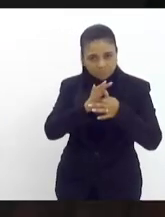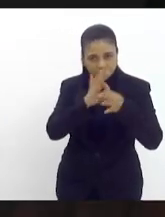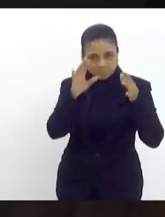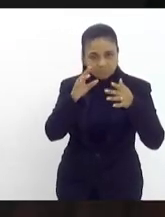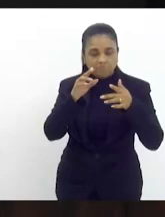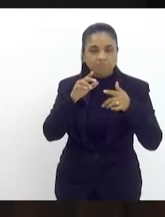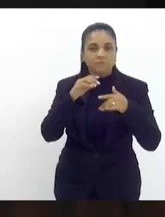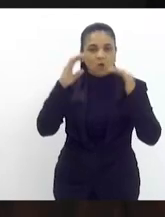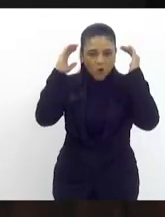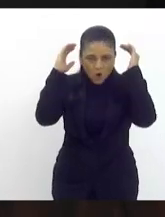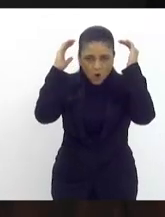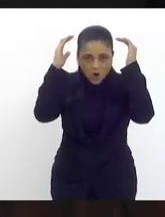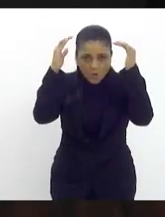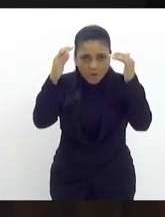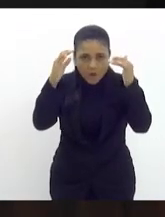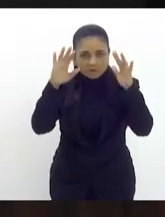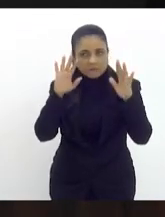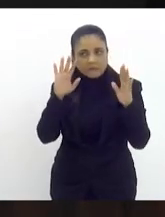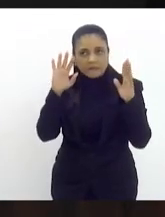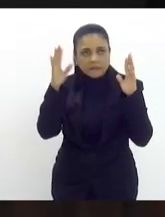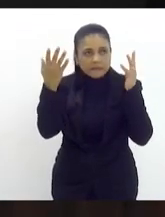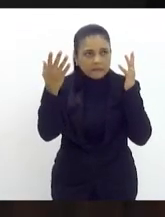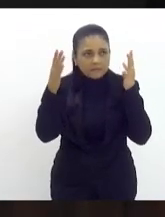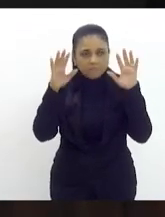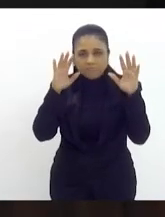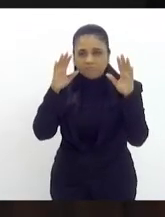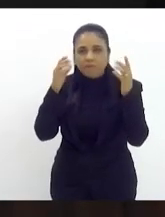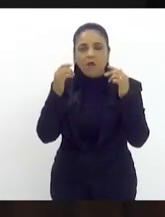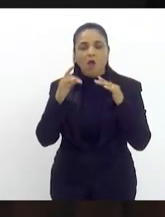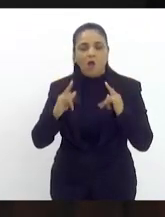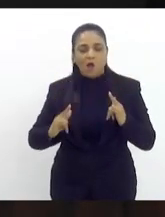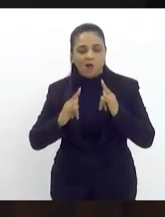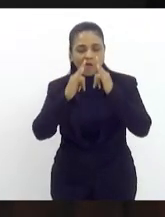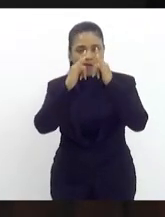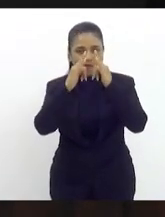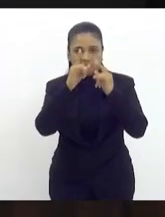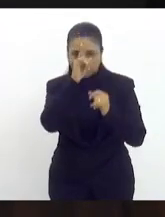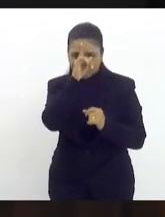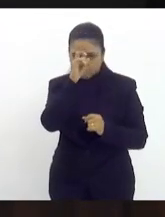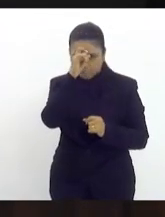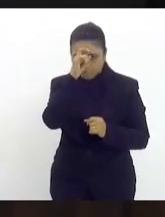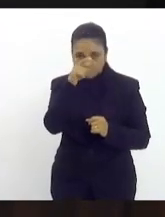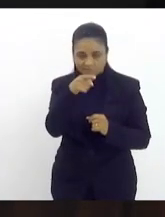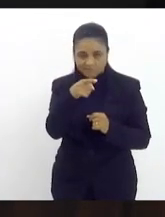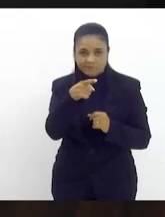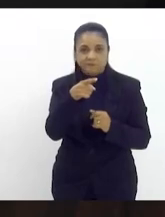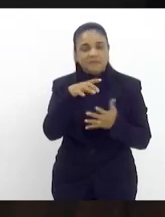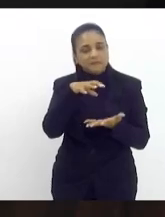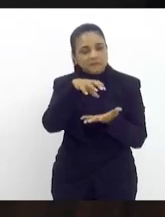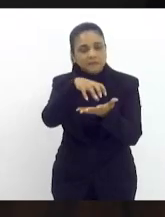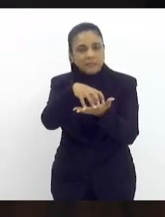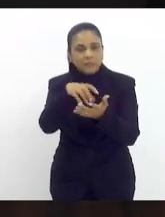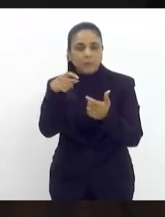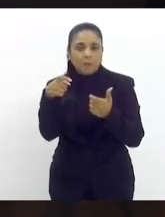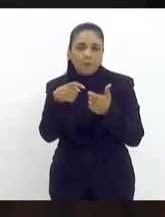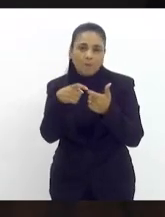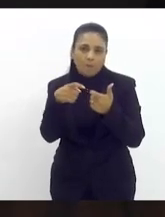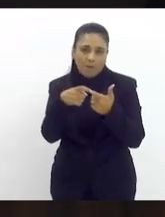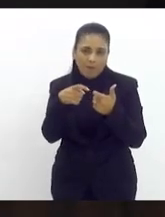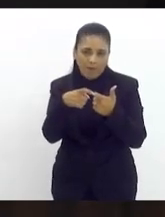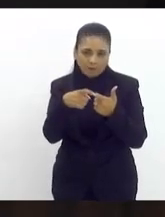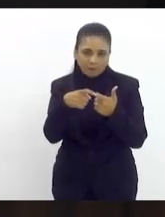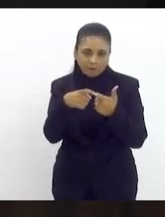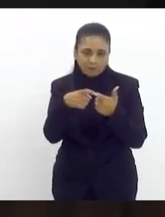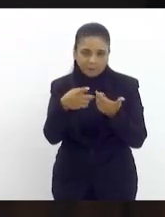cobertos e climatizados para implementação de hospitais de campanha ou demais centros médicos, na forma que